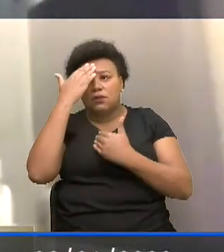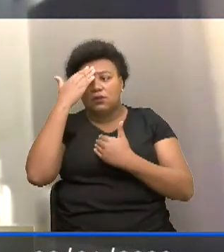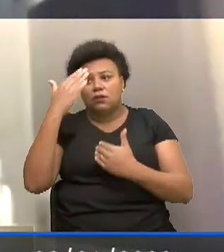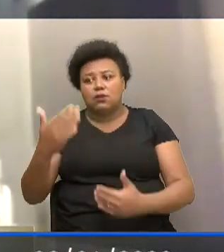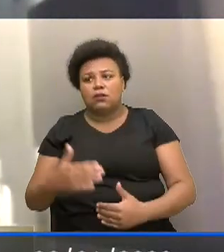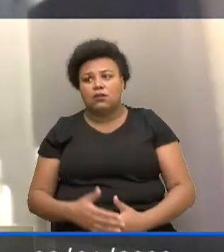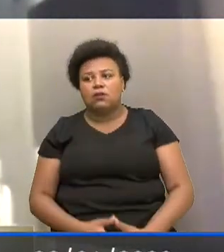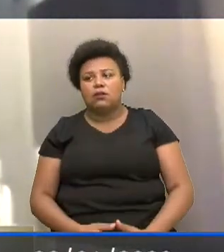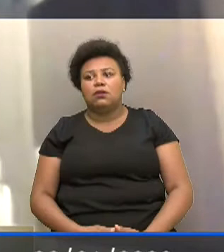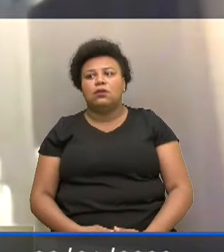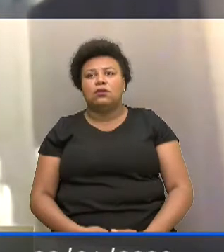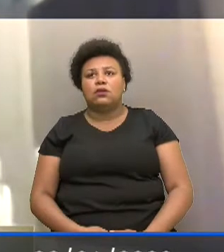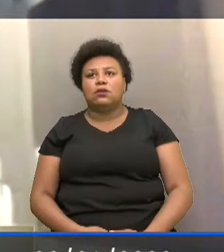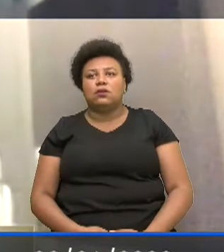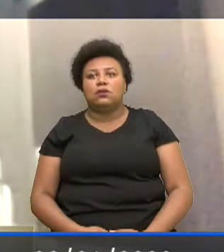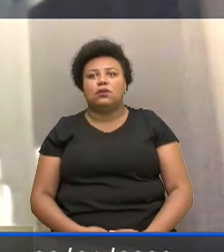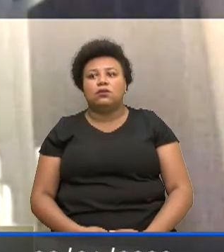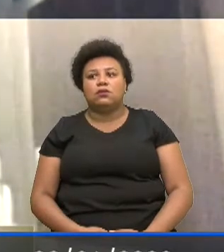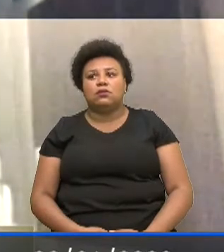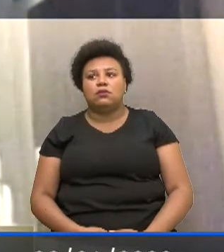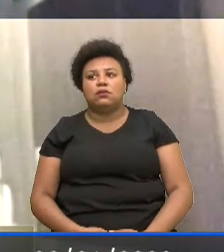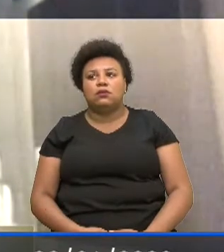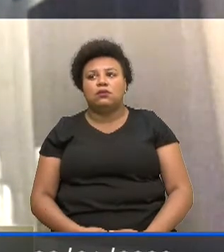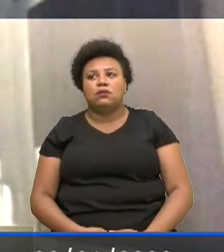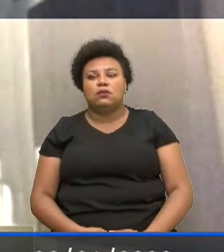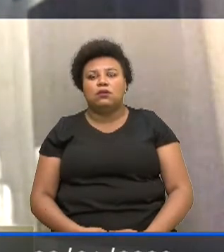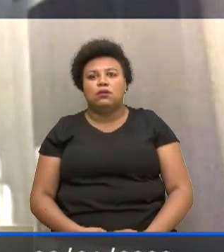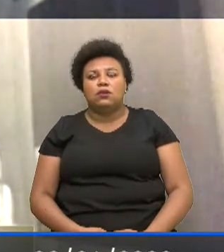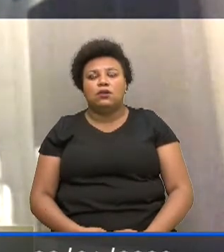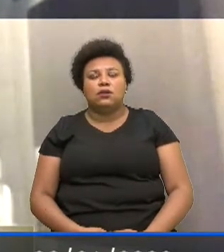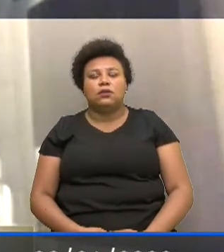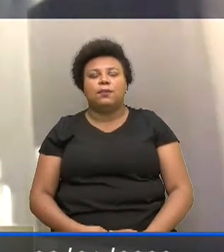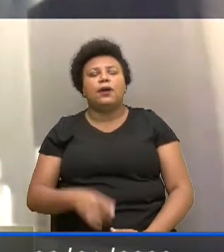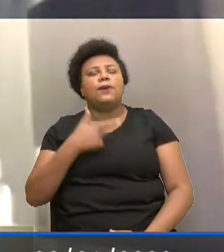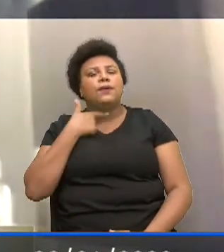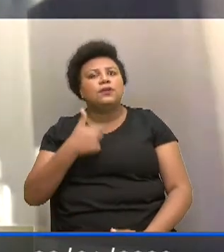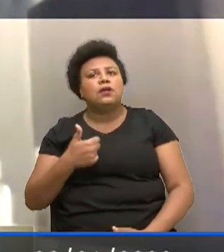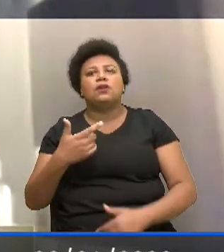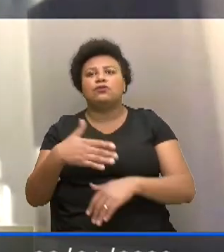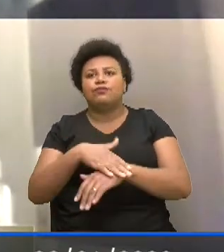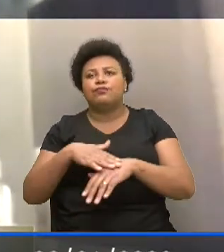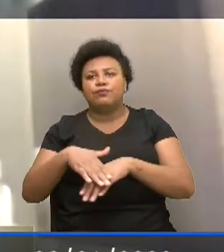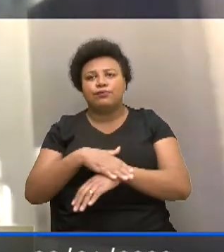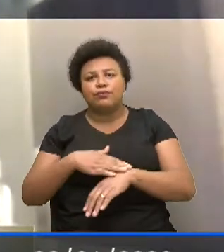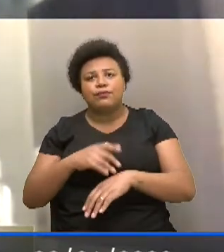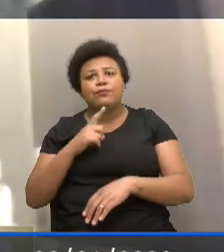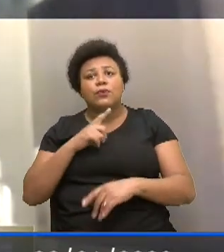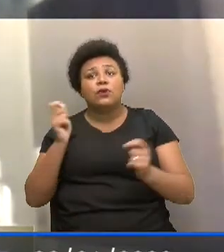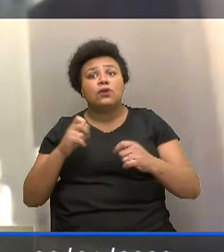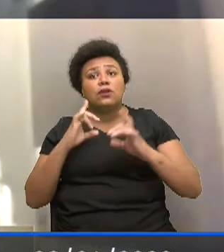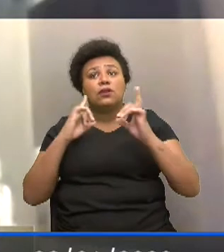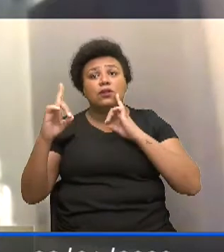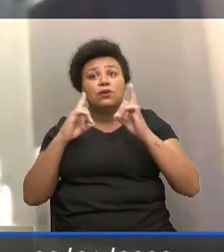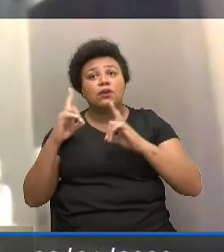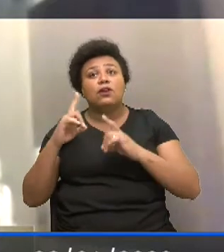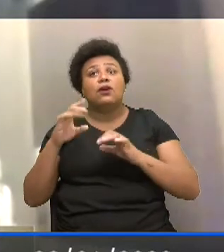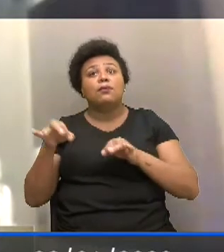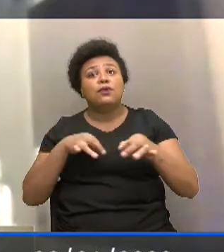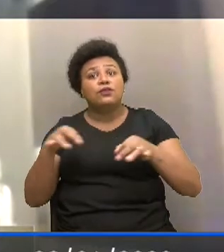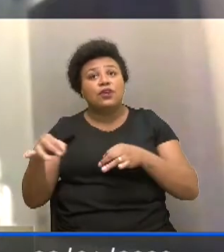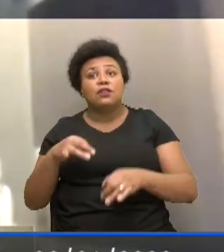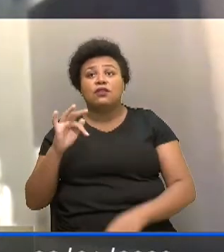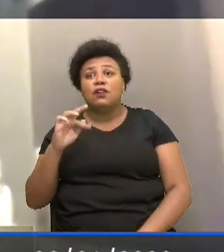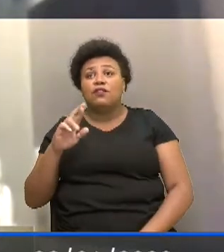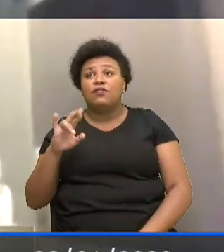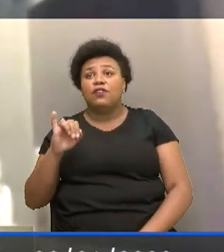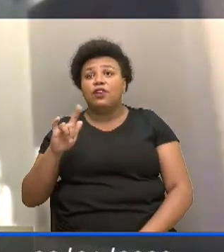espaço cedido ao Ministério Público, me colocar também à disposição do setor para conversarmos, na condição de coordenadora do projeto de frigoríficos no Estado do Rio